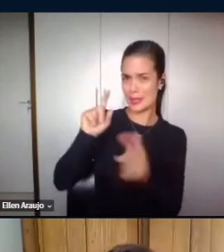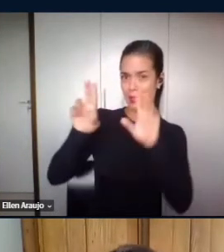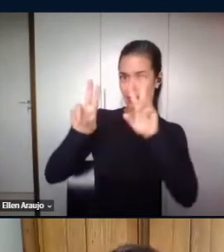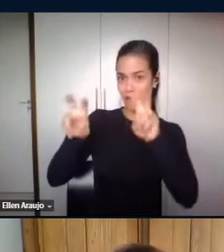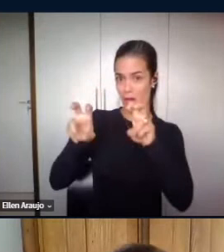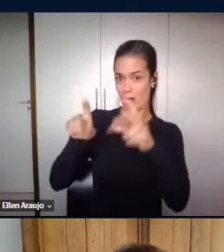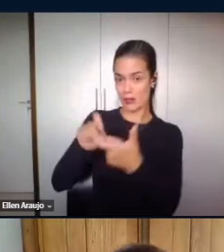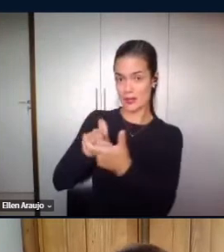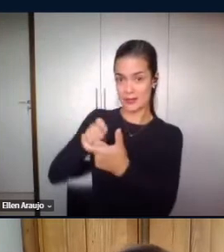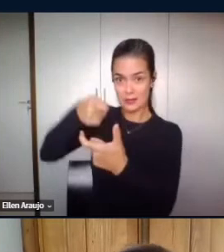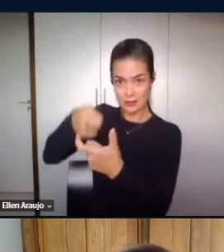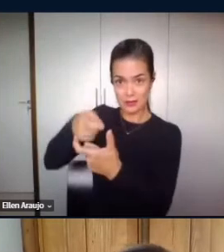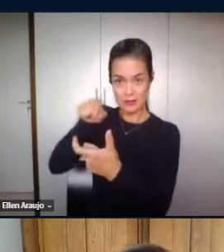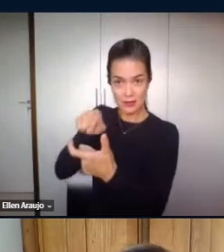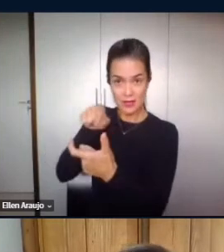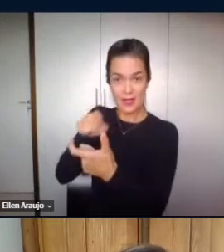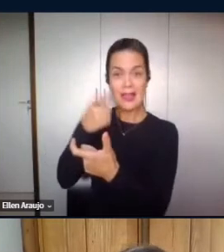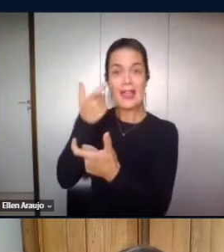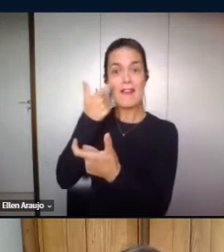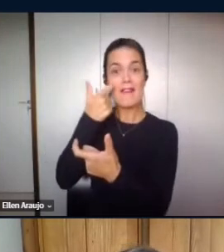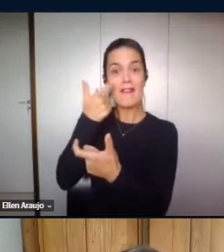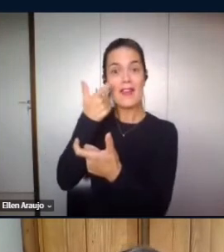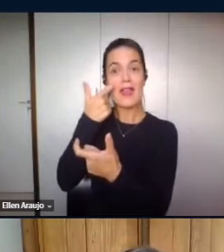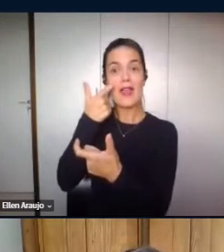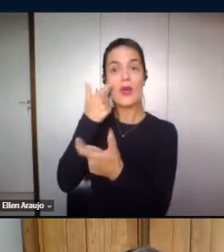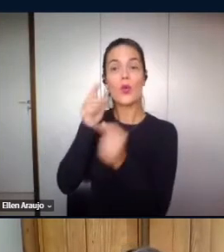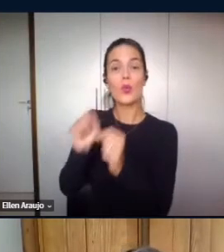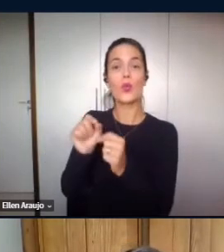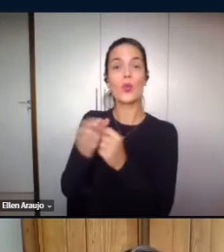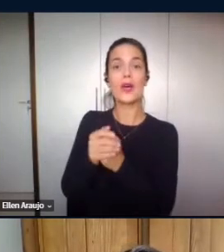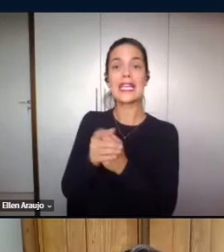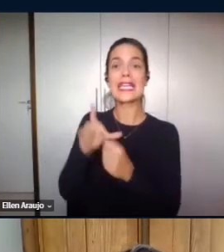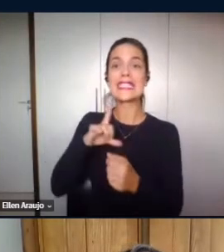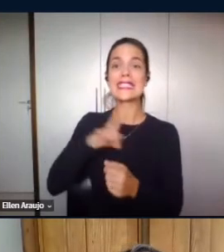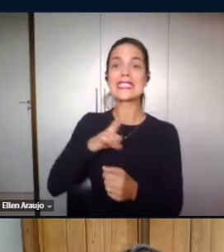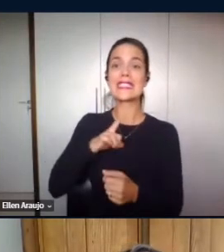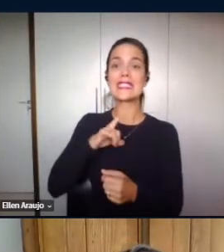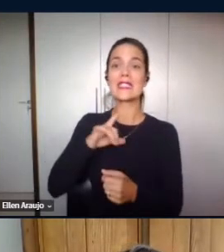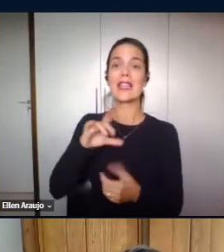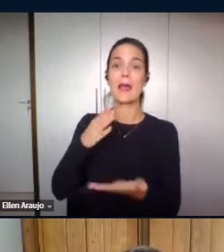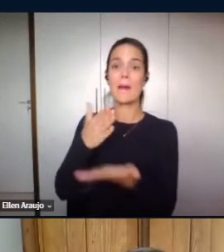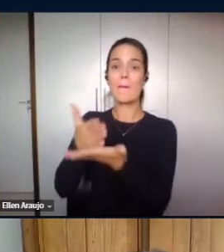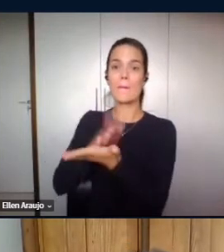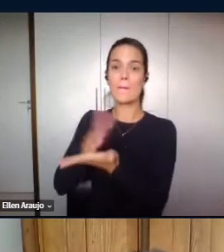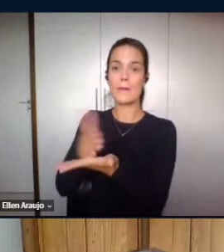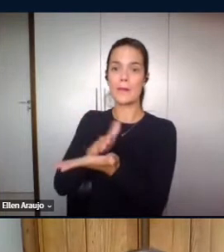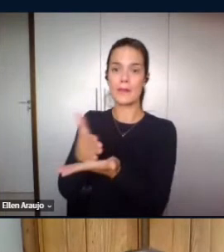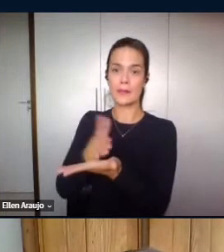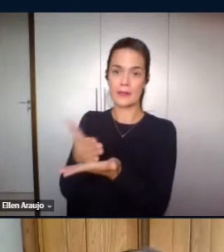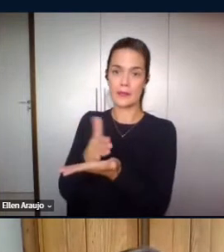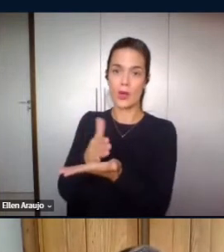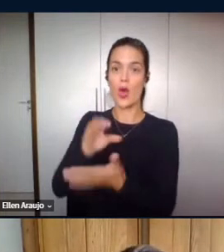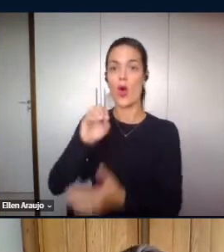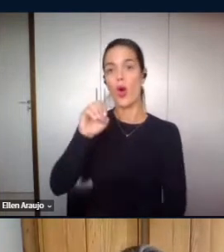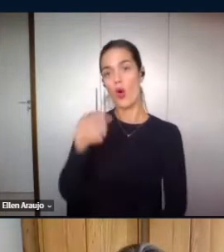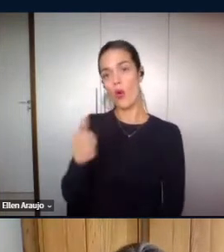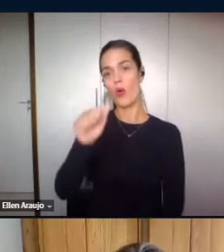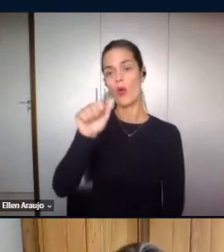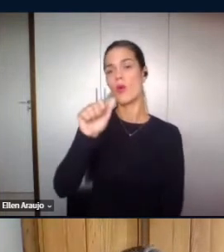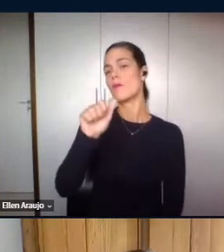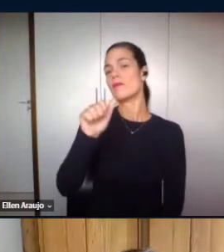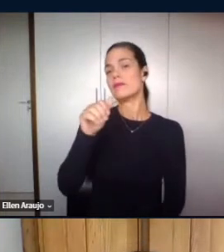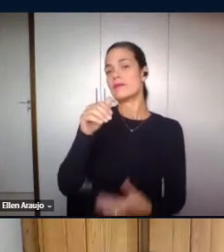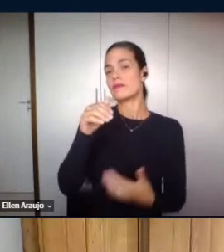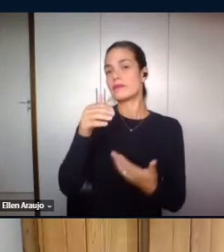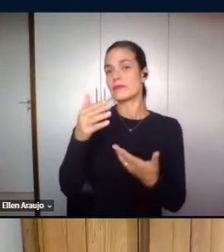e verificar até onde há ambiguidade ou polissemia nesse tipo de sinal